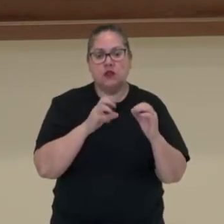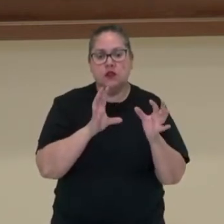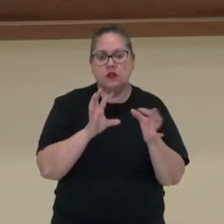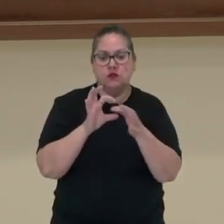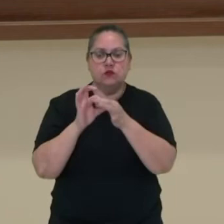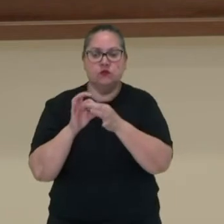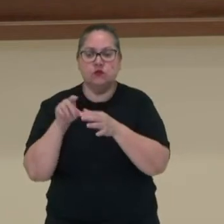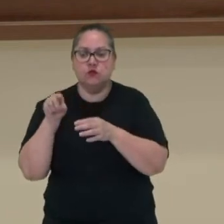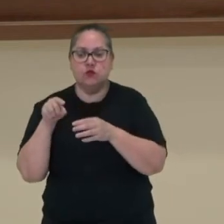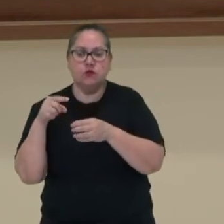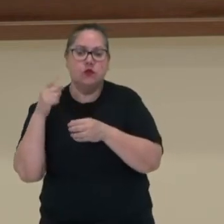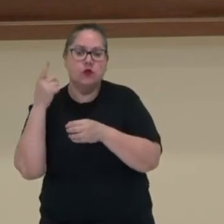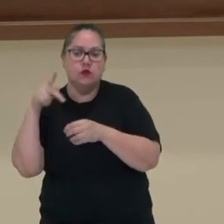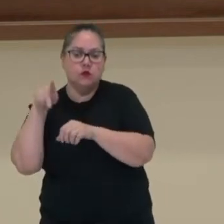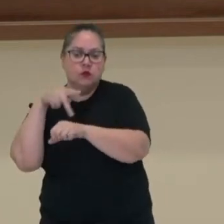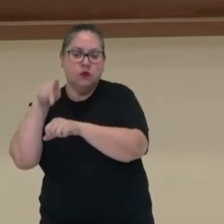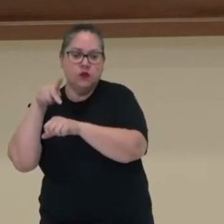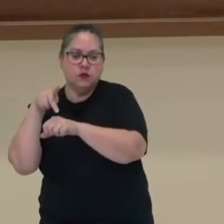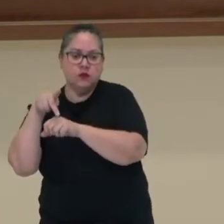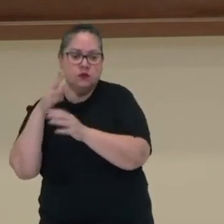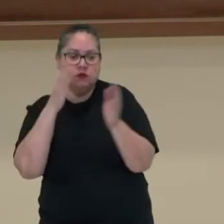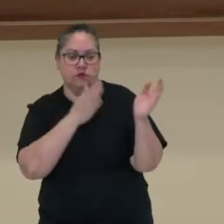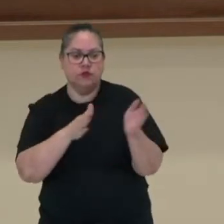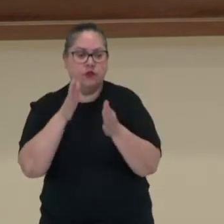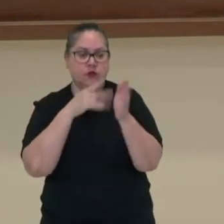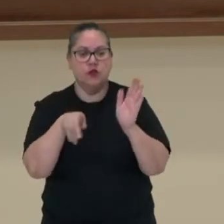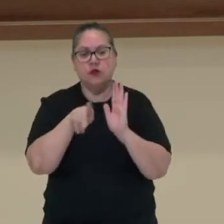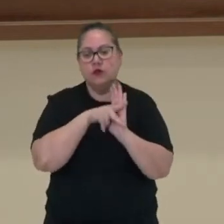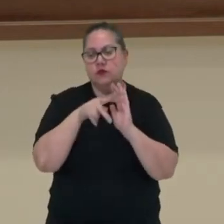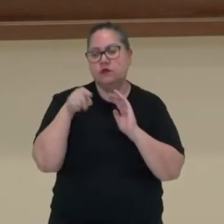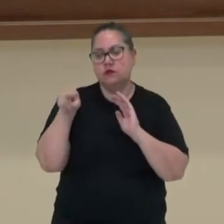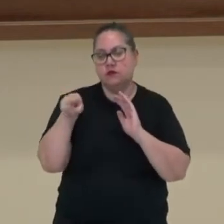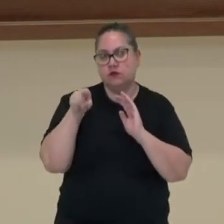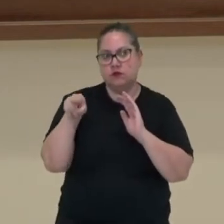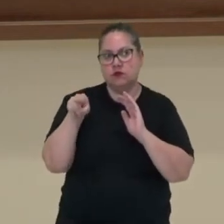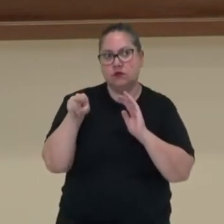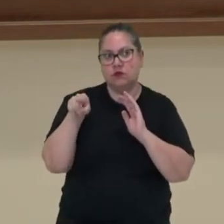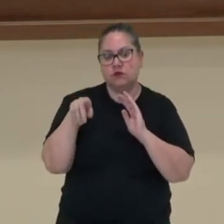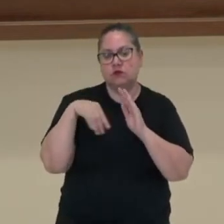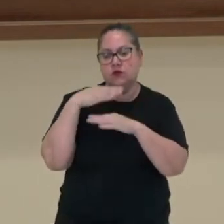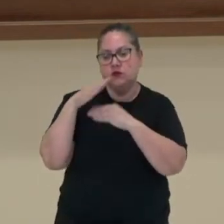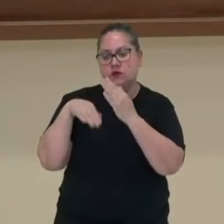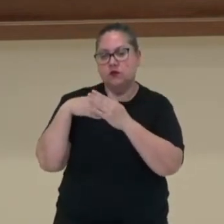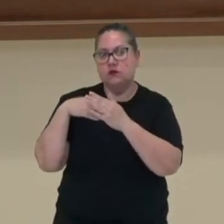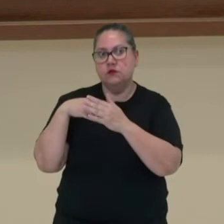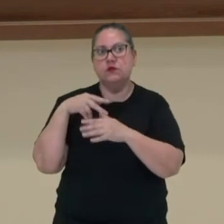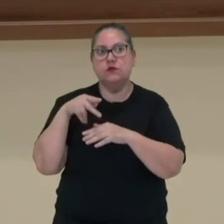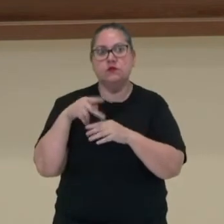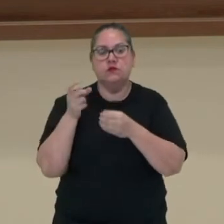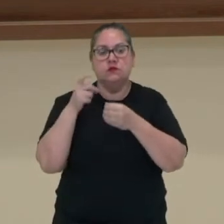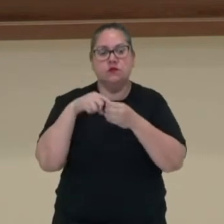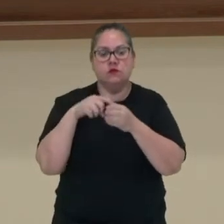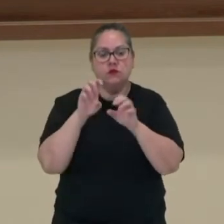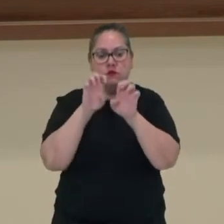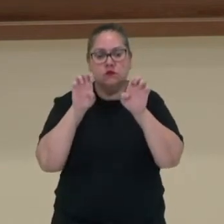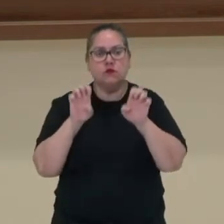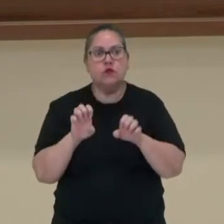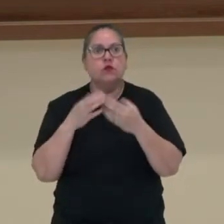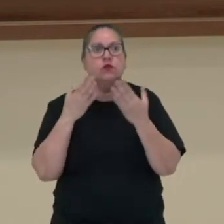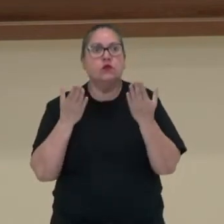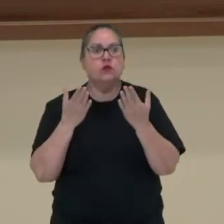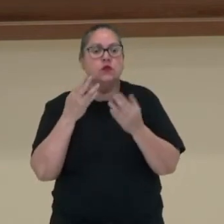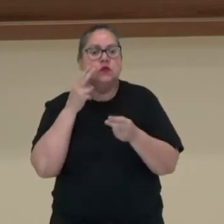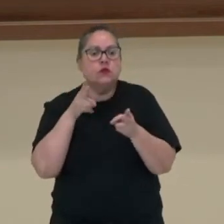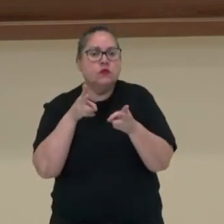país sede. Então, disse que a produção ainda pertence ao país desenvolvido em questão. Dentro dessa estruturação, nós